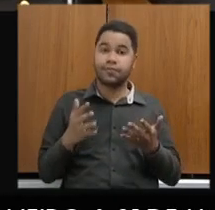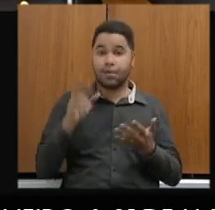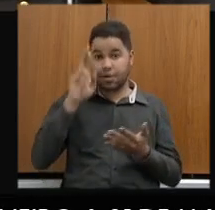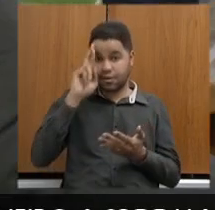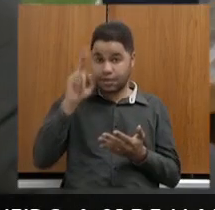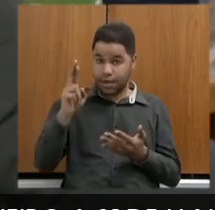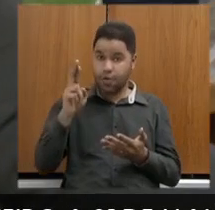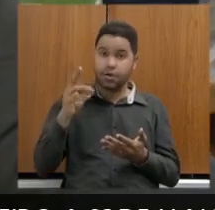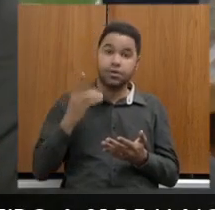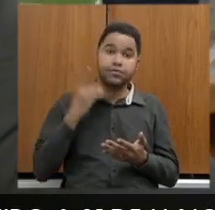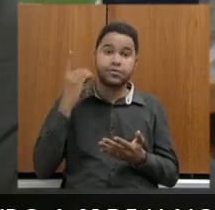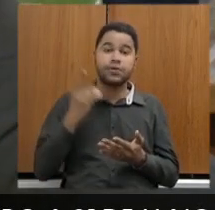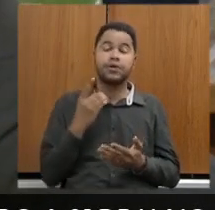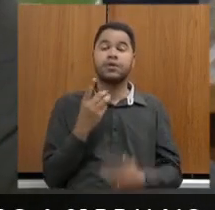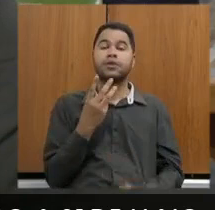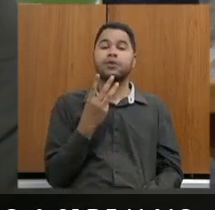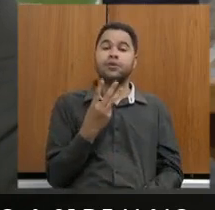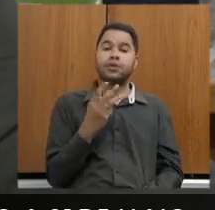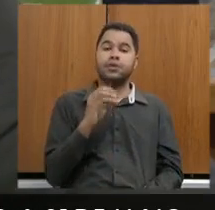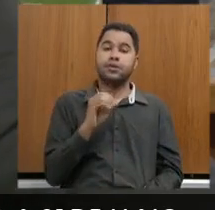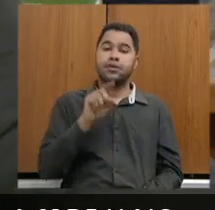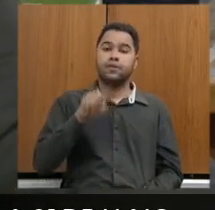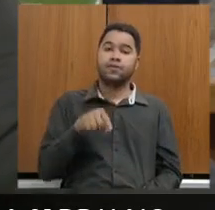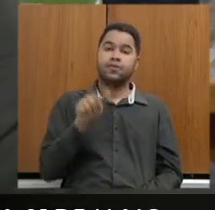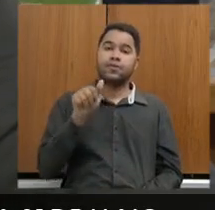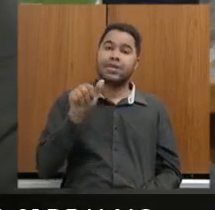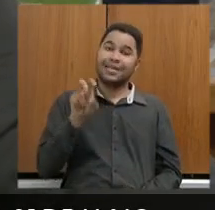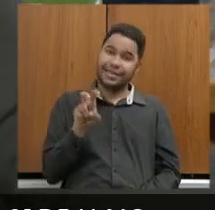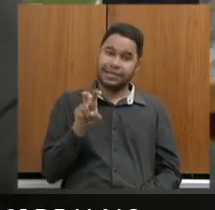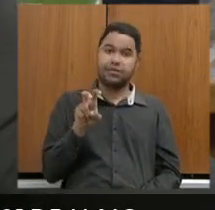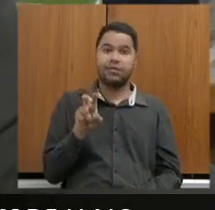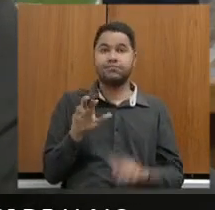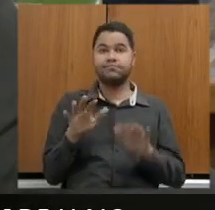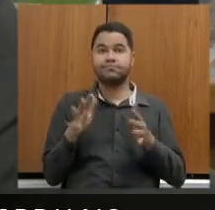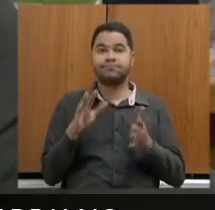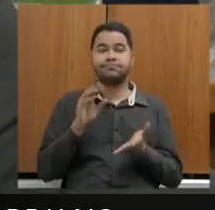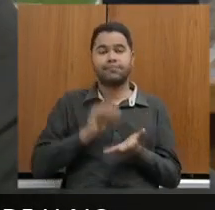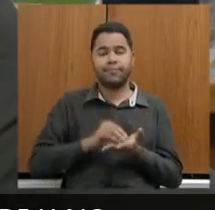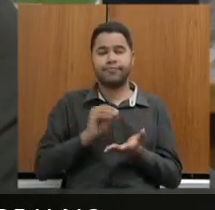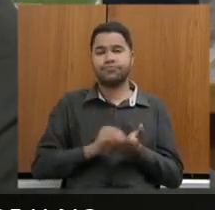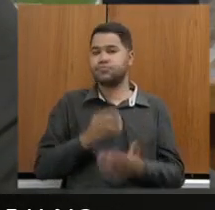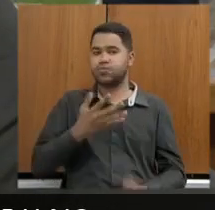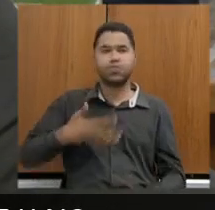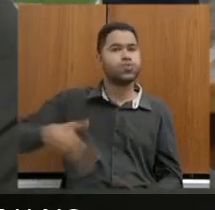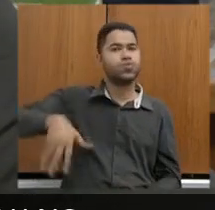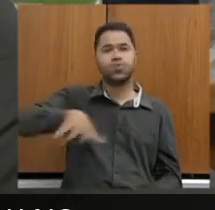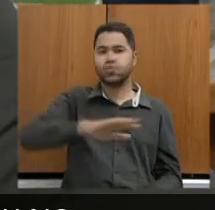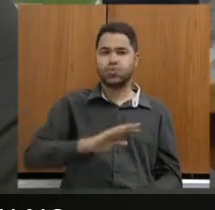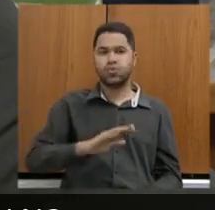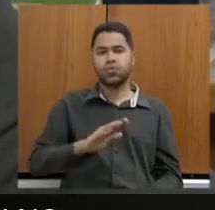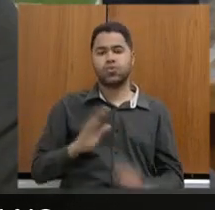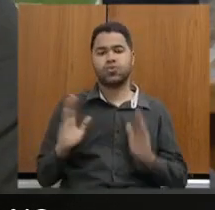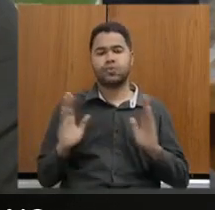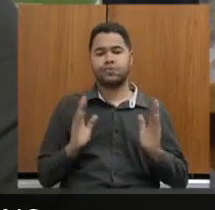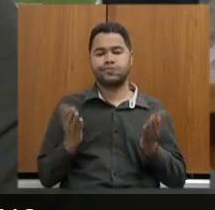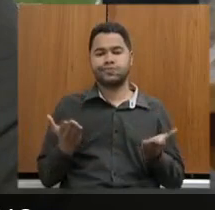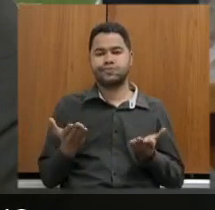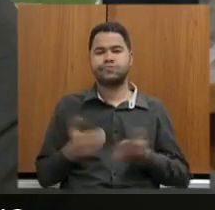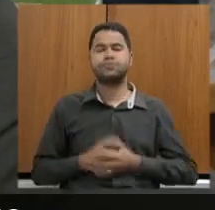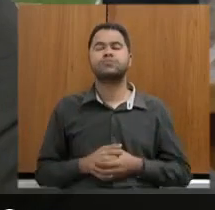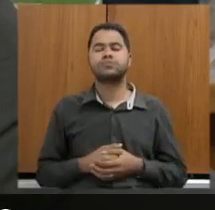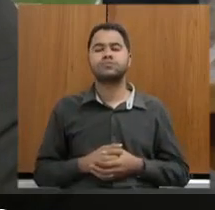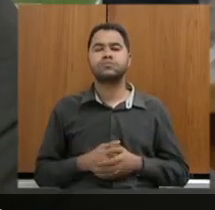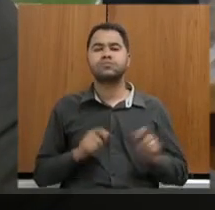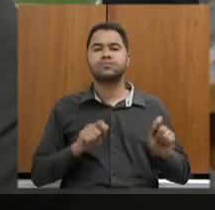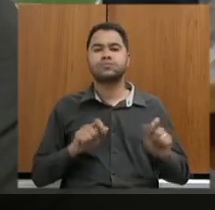é de 30,15 por cento essa é a nossa média de Déficit no corpo de bombeiros nesse nesse momento